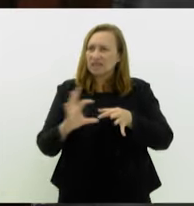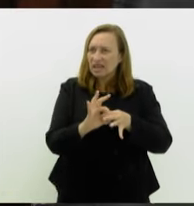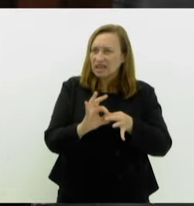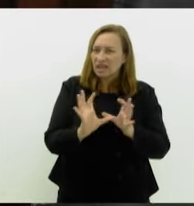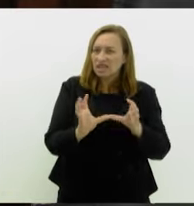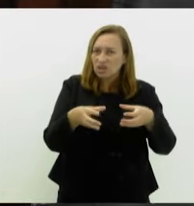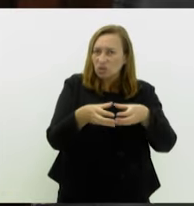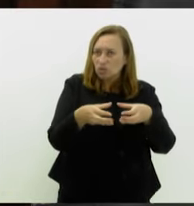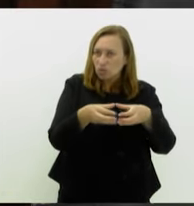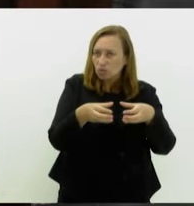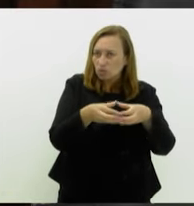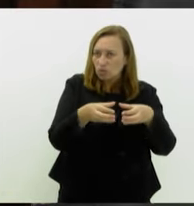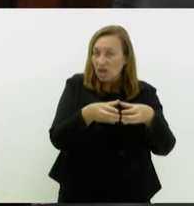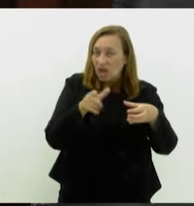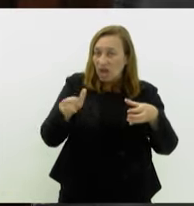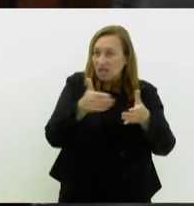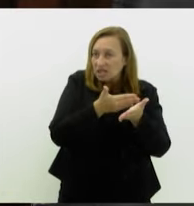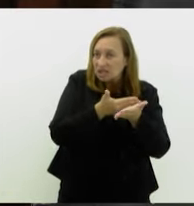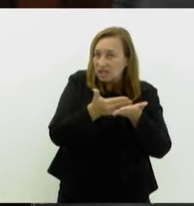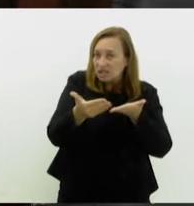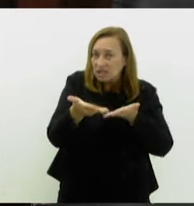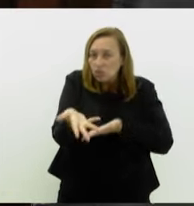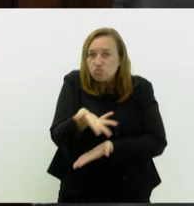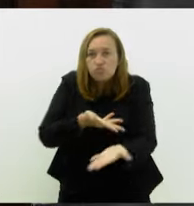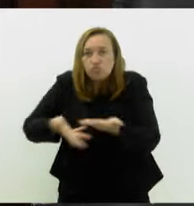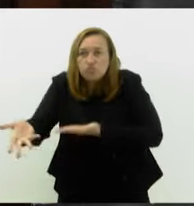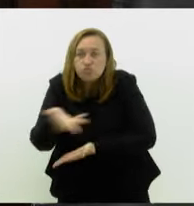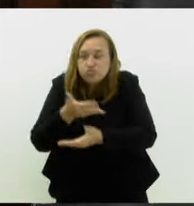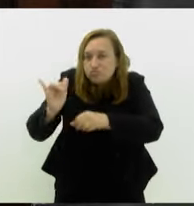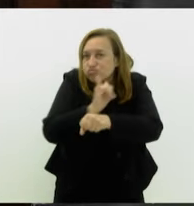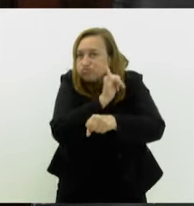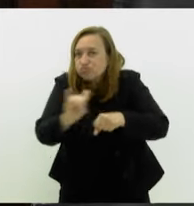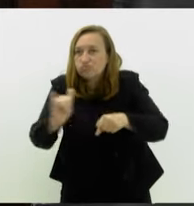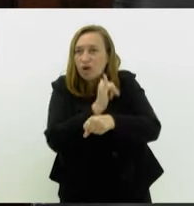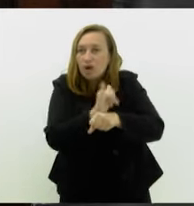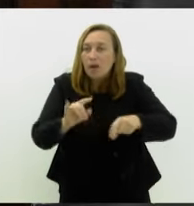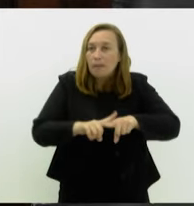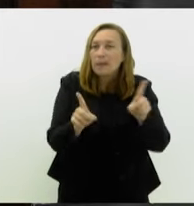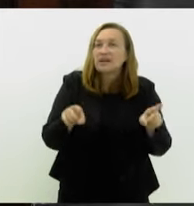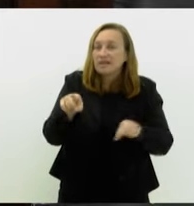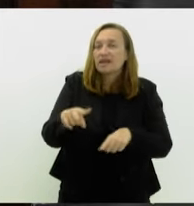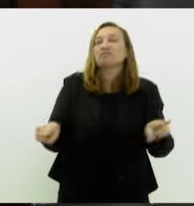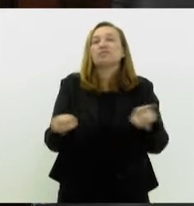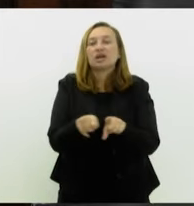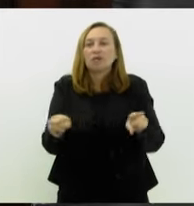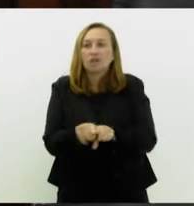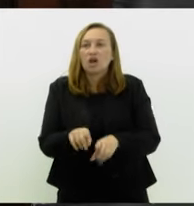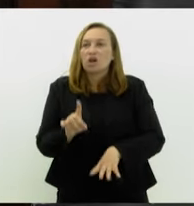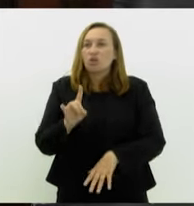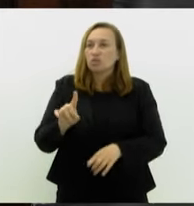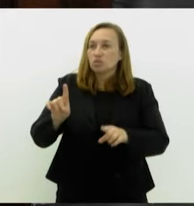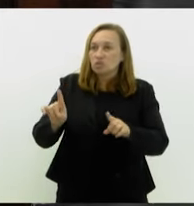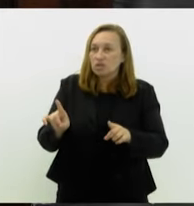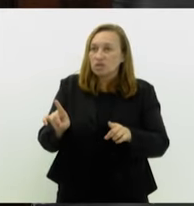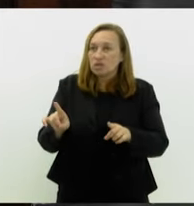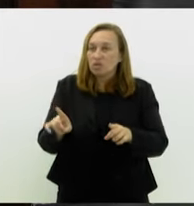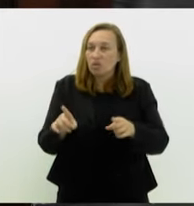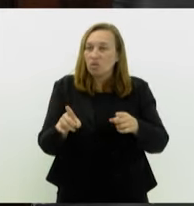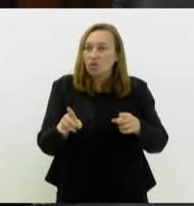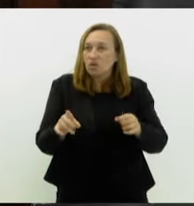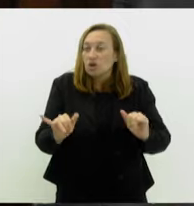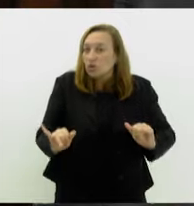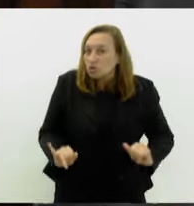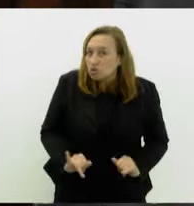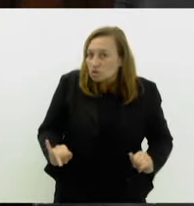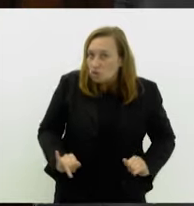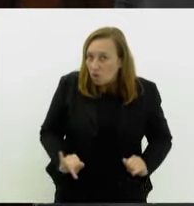Fátima Elas começam a ser solidárias nas estratégias Mas elas também quando são atacadas Elas têm a